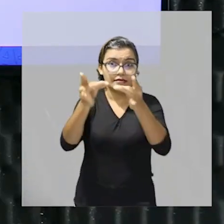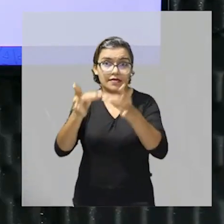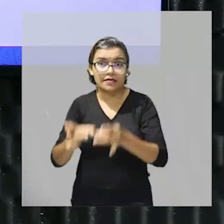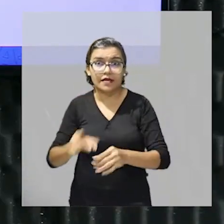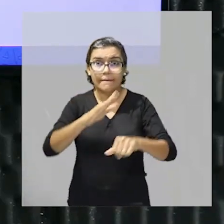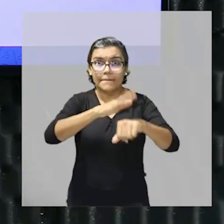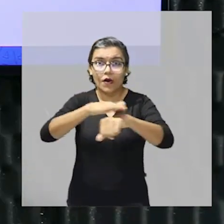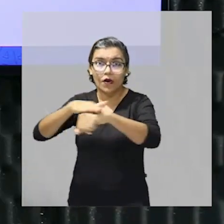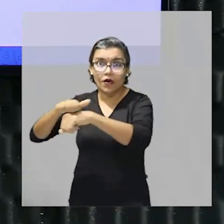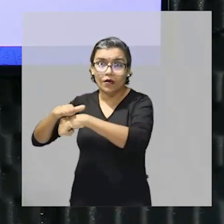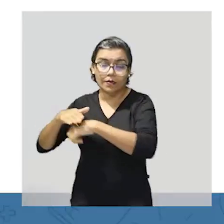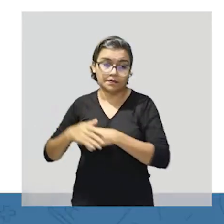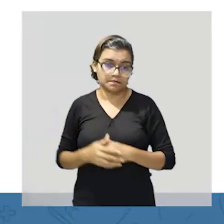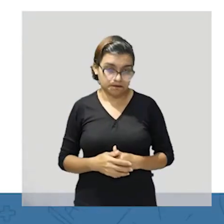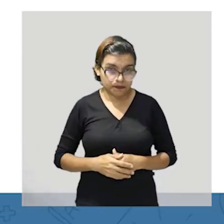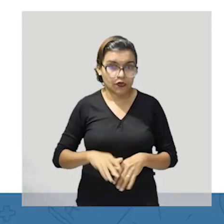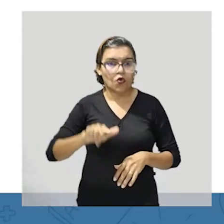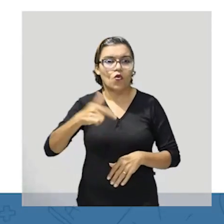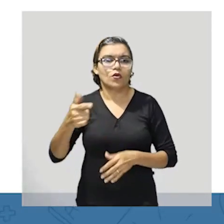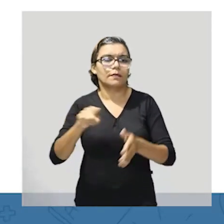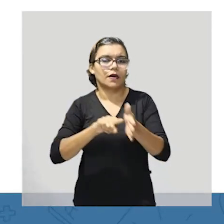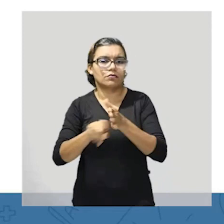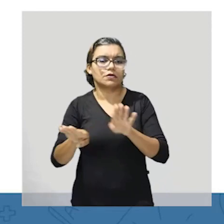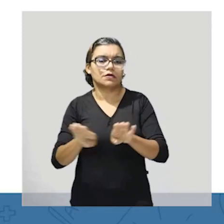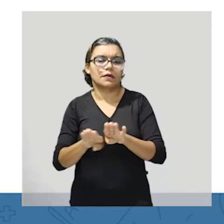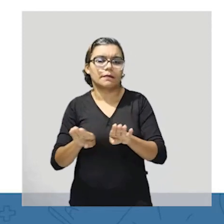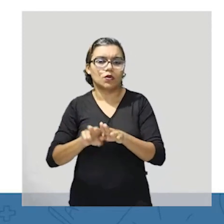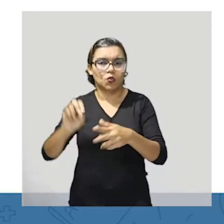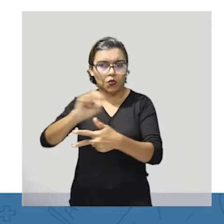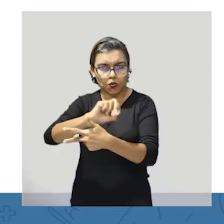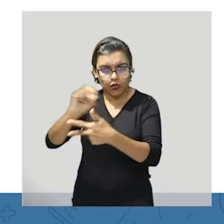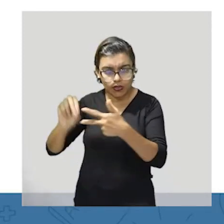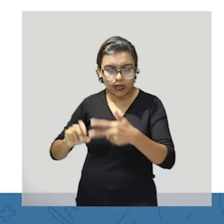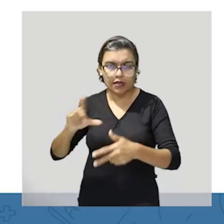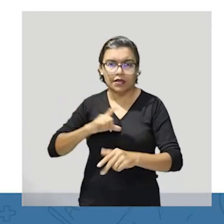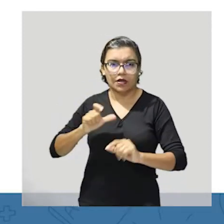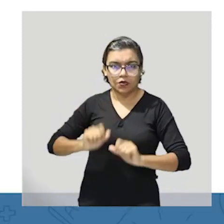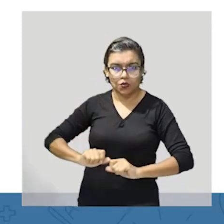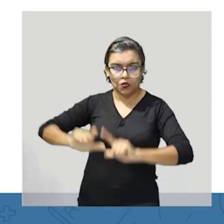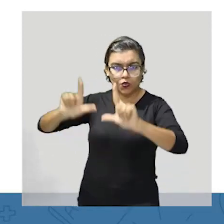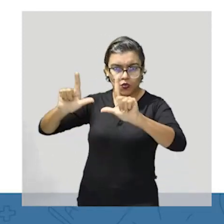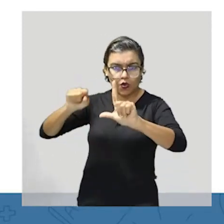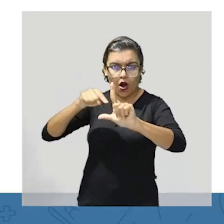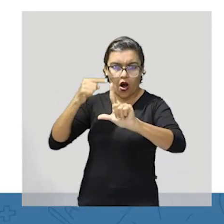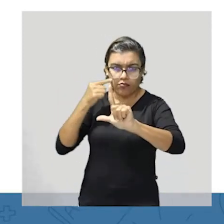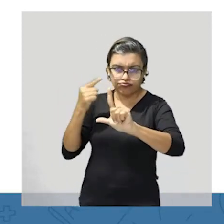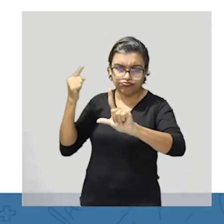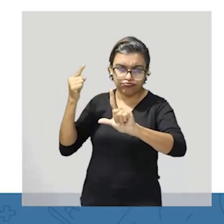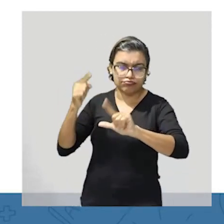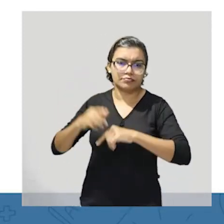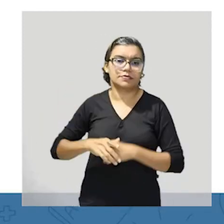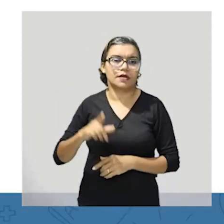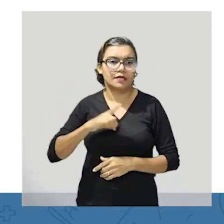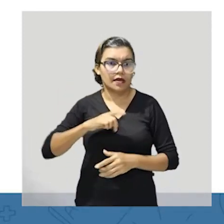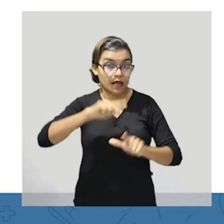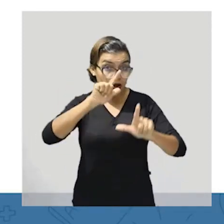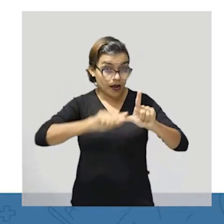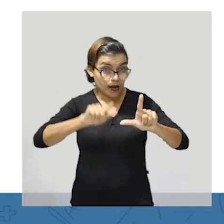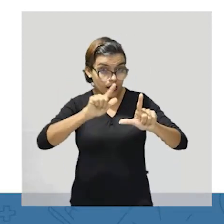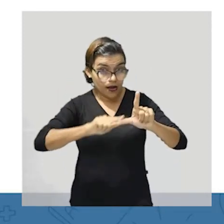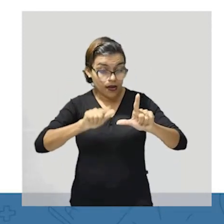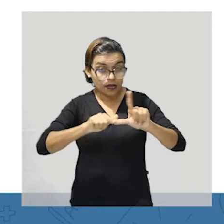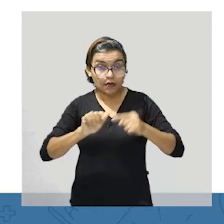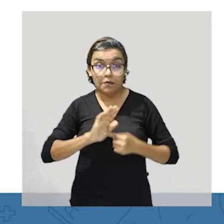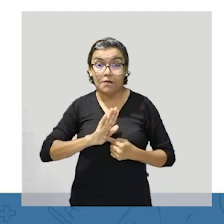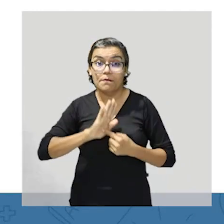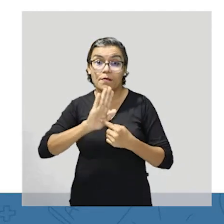certo? Outra questão também do Enem. Aqui a gente tem um pôster. Esse pôster tem letras que são